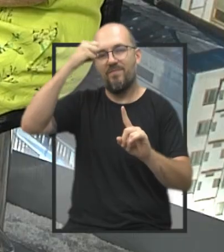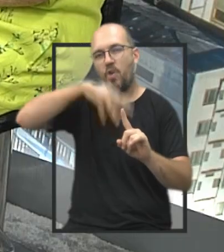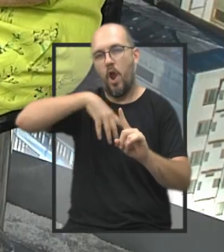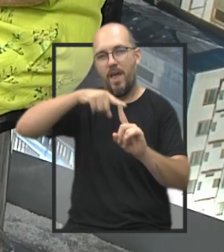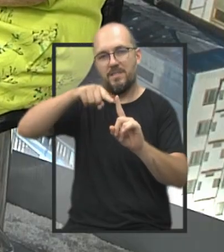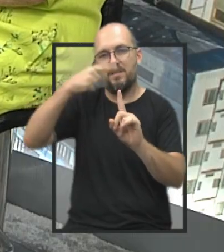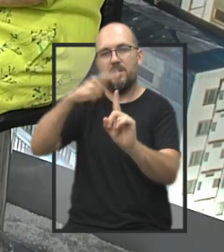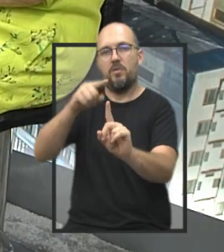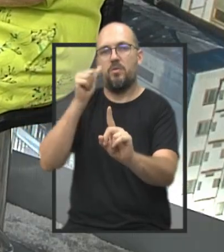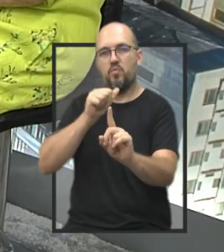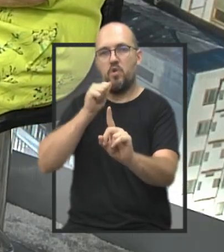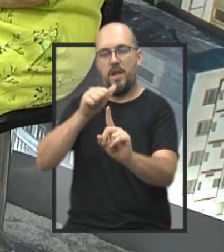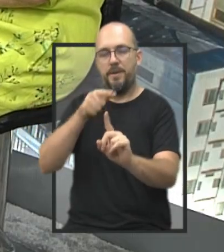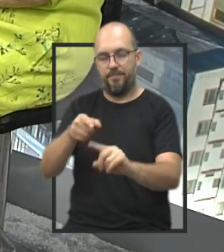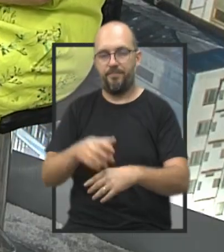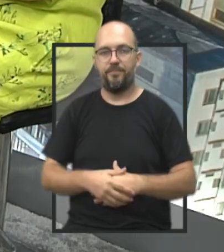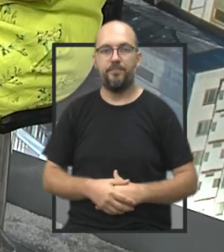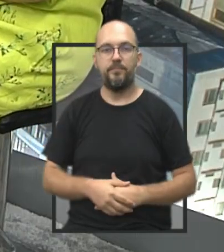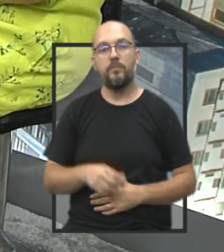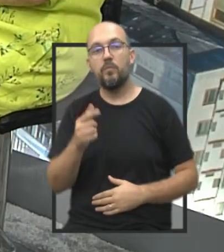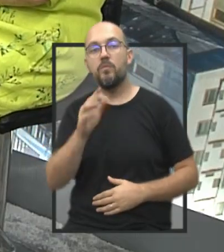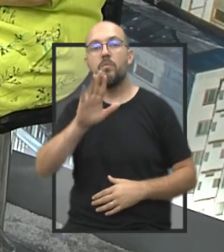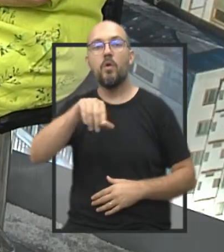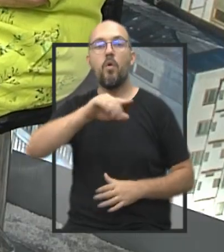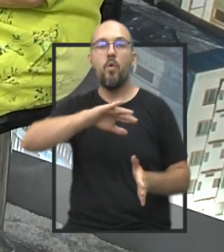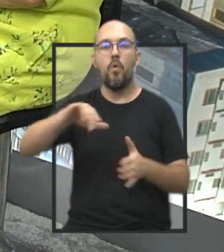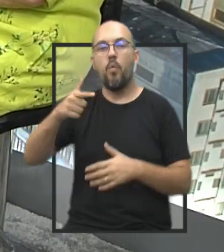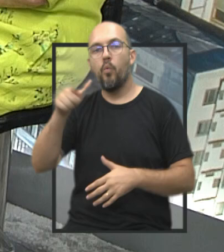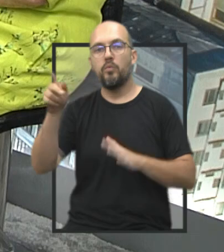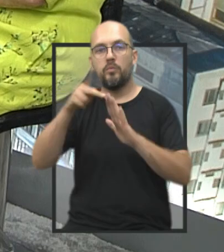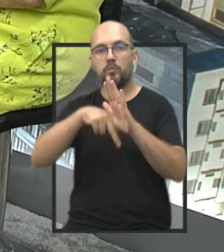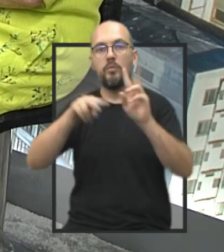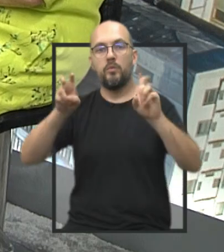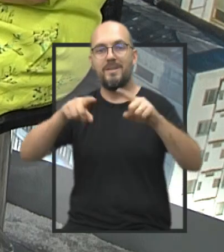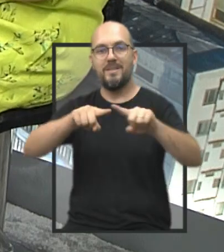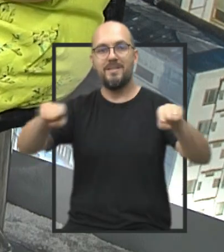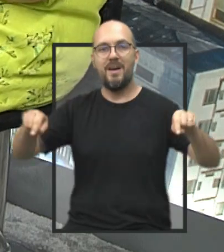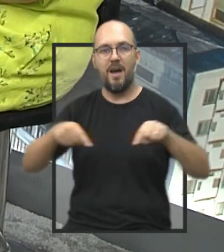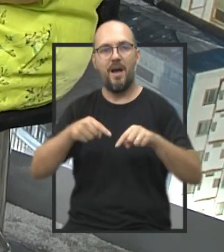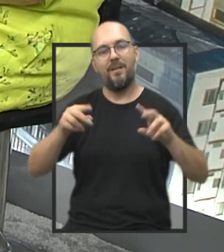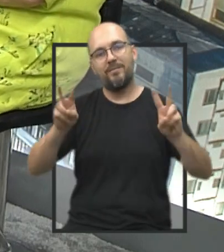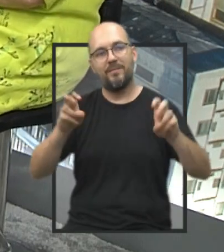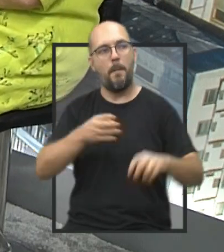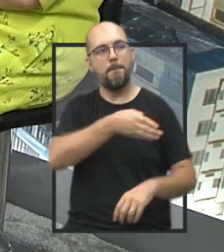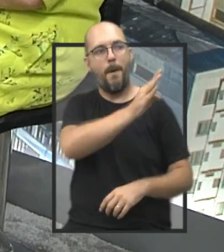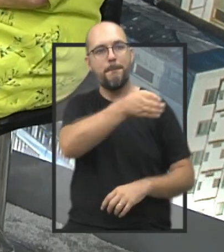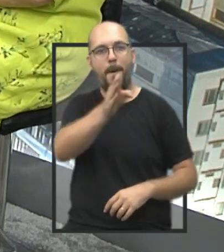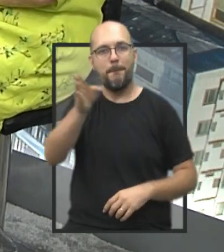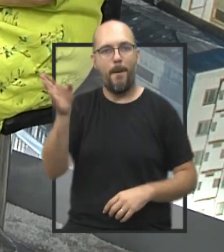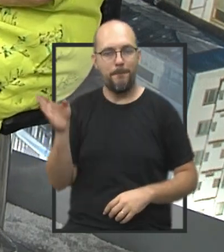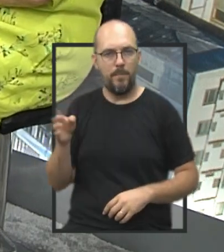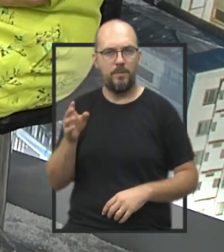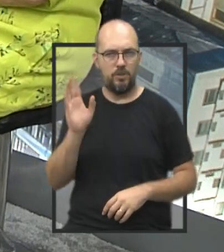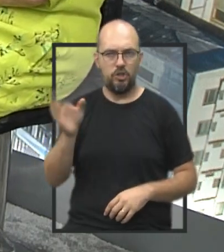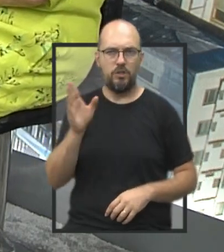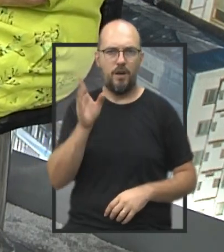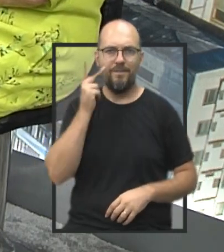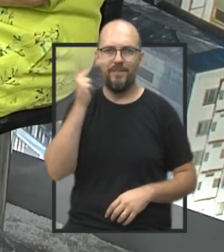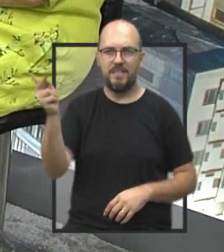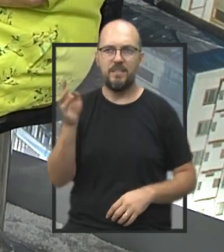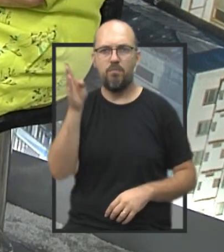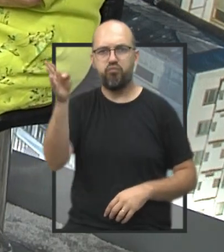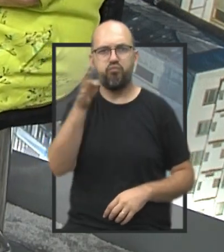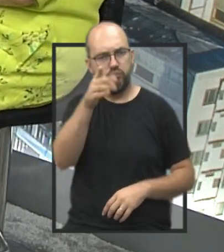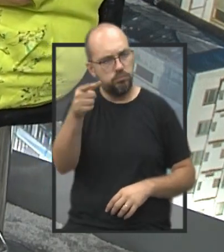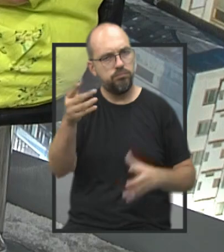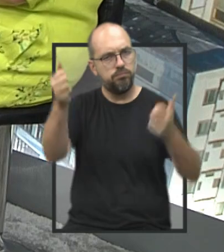Outro projeto que a senhora anunciou e que já colocou em prática é o gabinete itinerante. alguns bairros já foram visitados. Gostaria que você